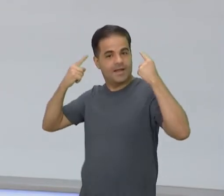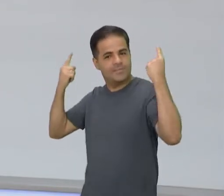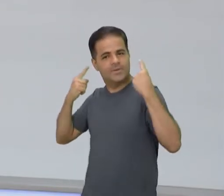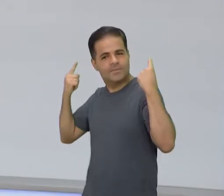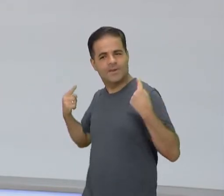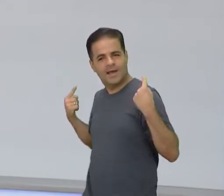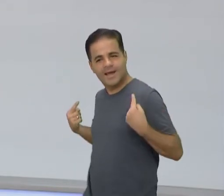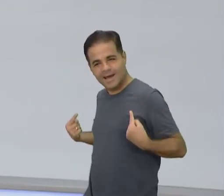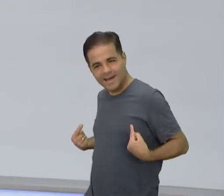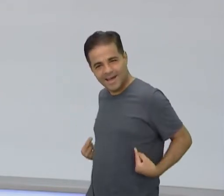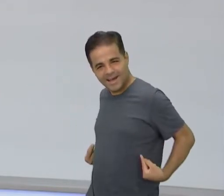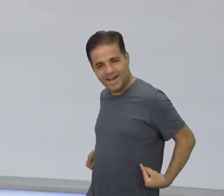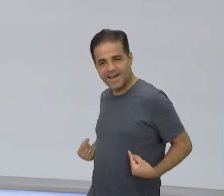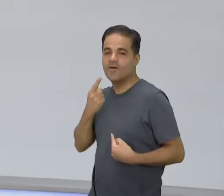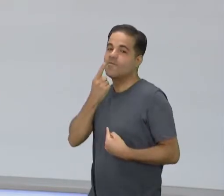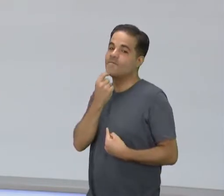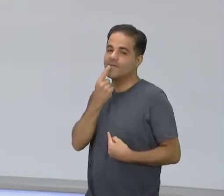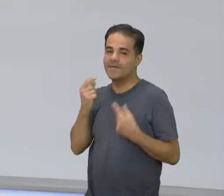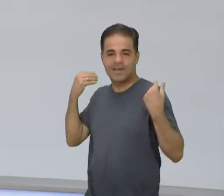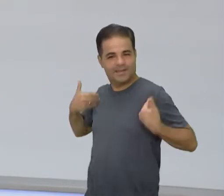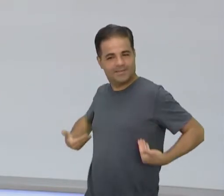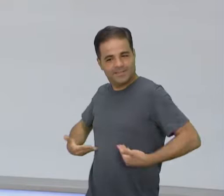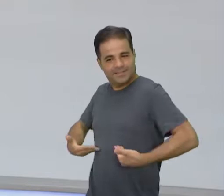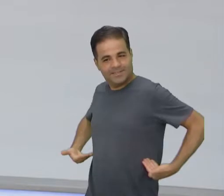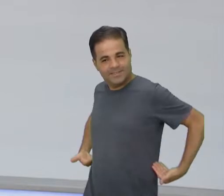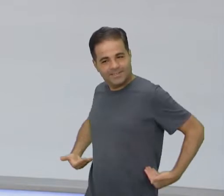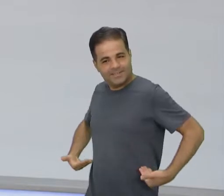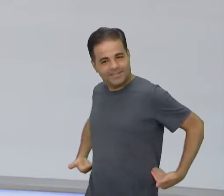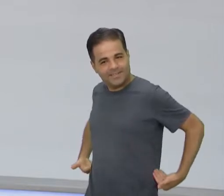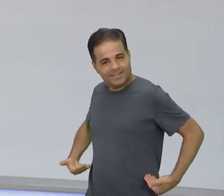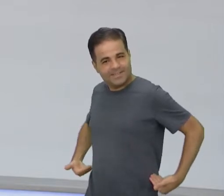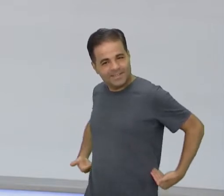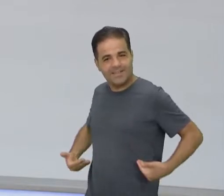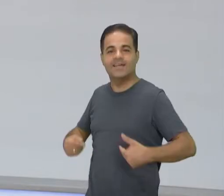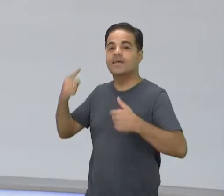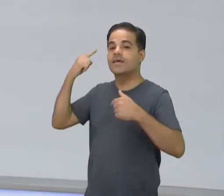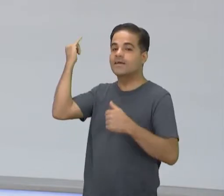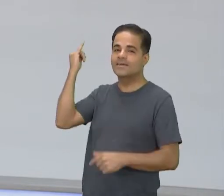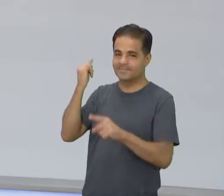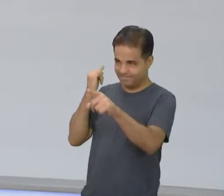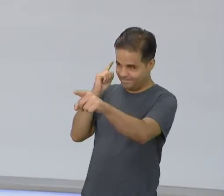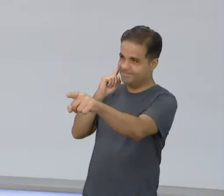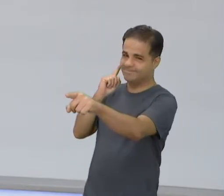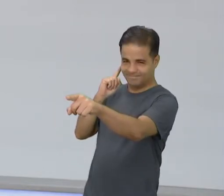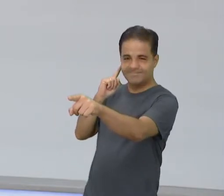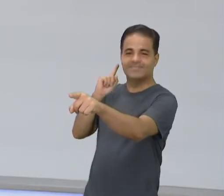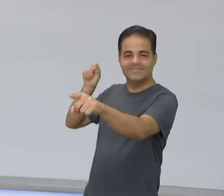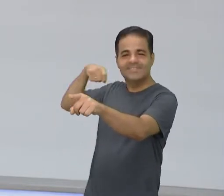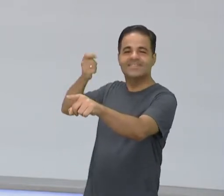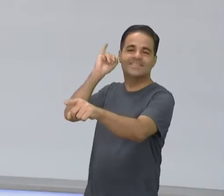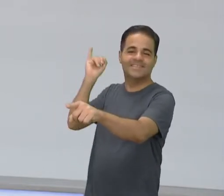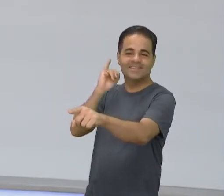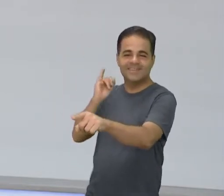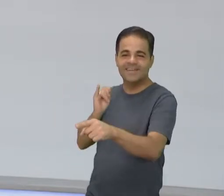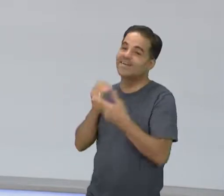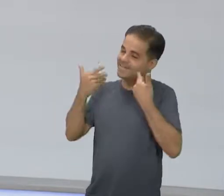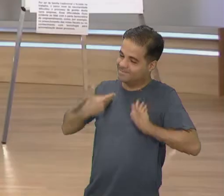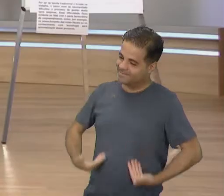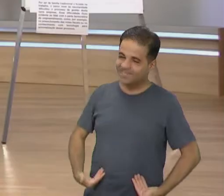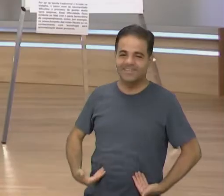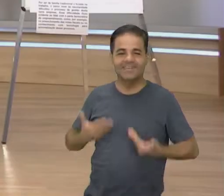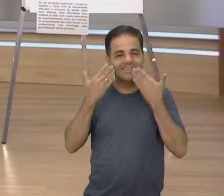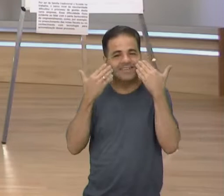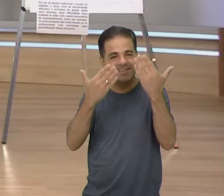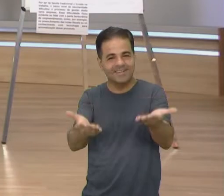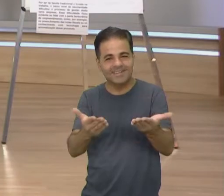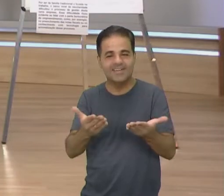trançado, vermelho, assim, né? Trançadinho, né? Na altura, assim, da cintura. Esse aqui é o meu sinal. E é isso, essa sou eu. É isso